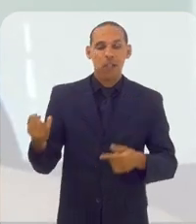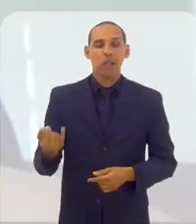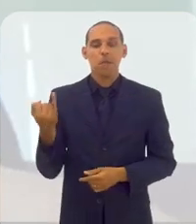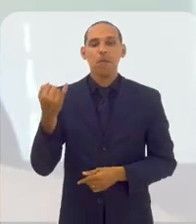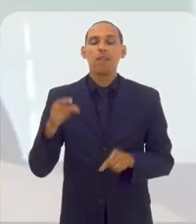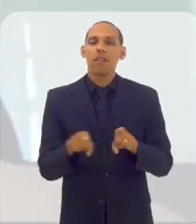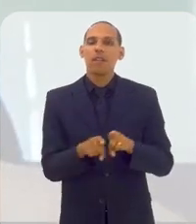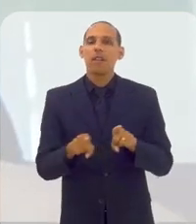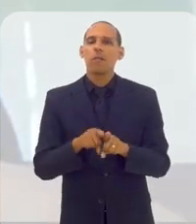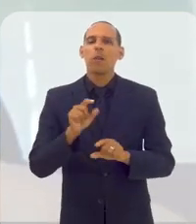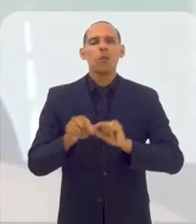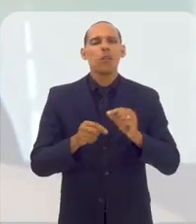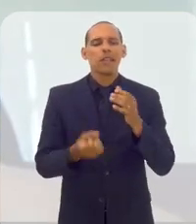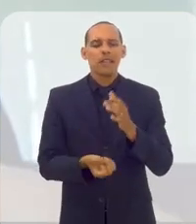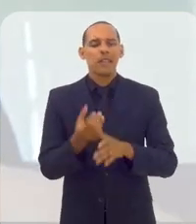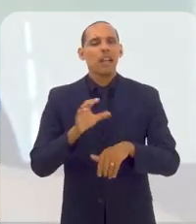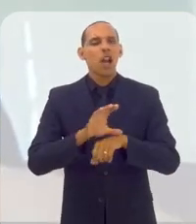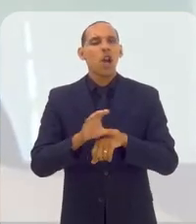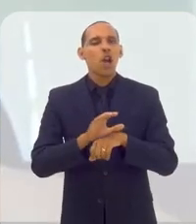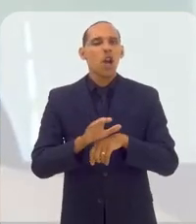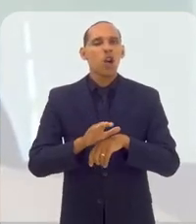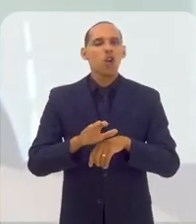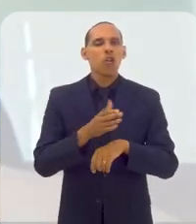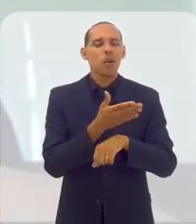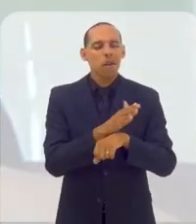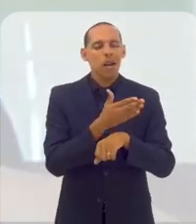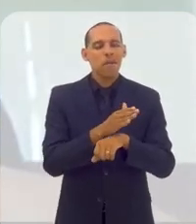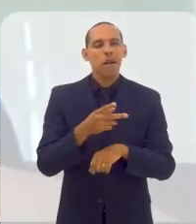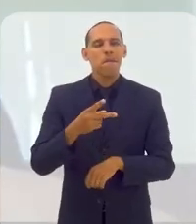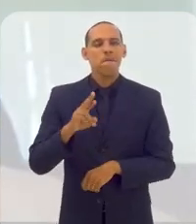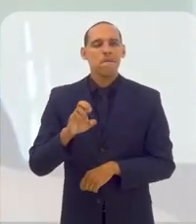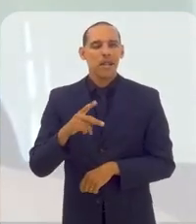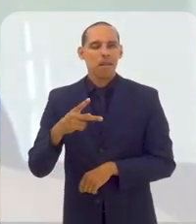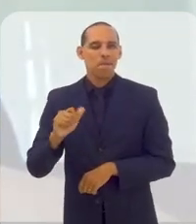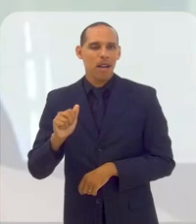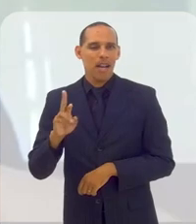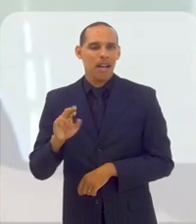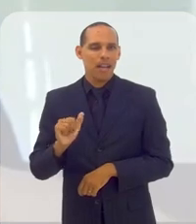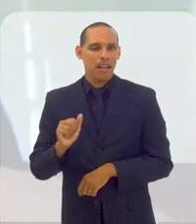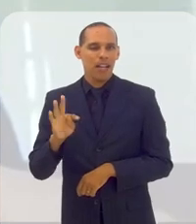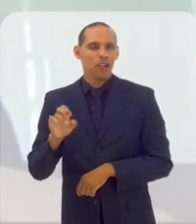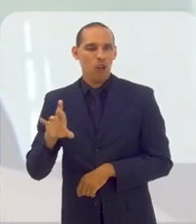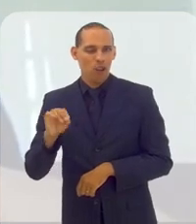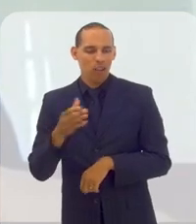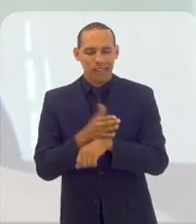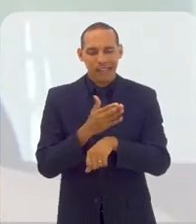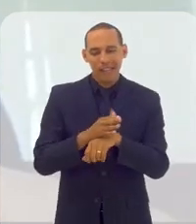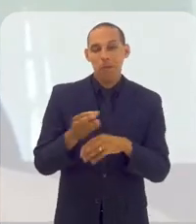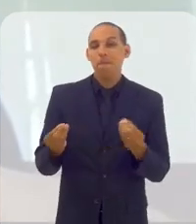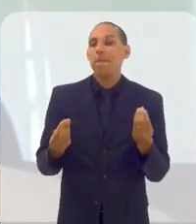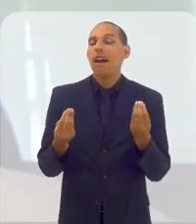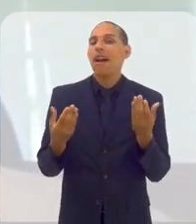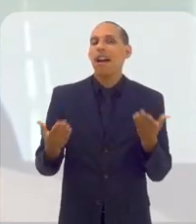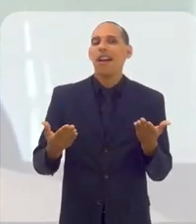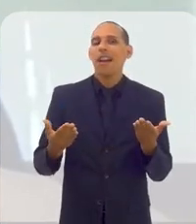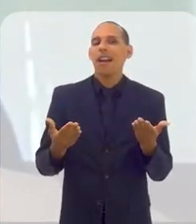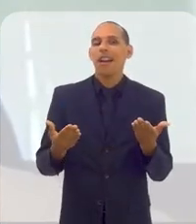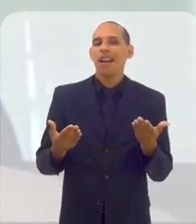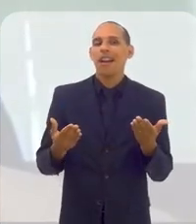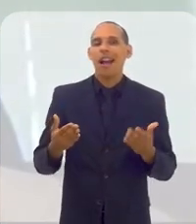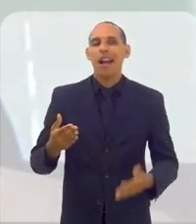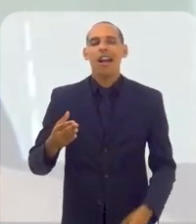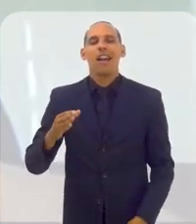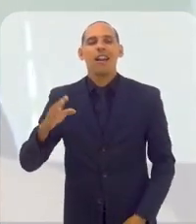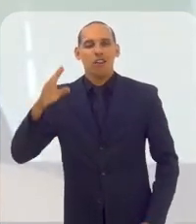recentemente foi a criação de cursos preparatórios para para as forças armadas e para as escolas técnicas